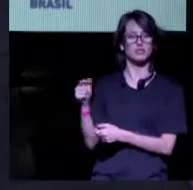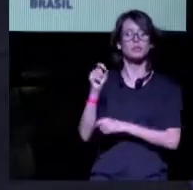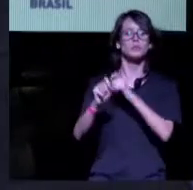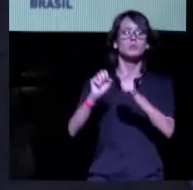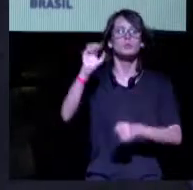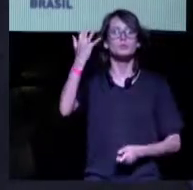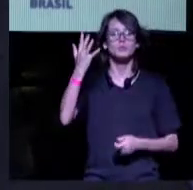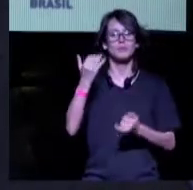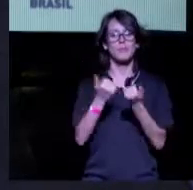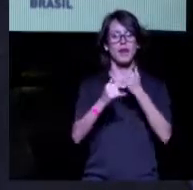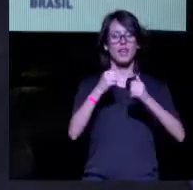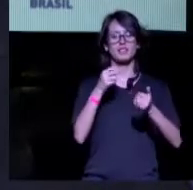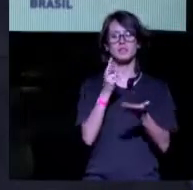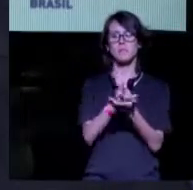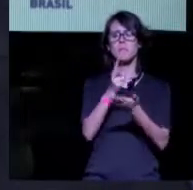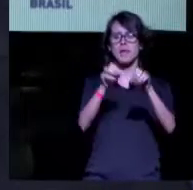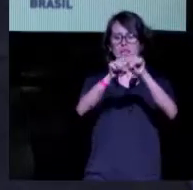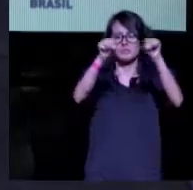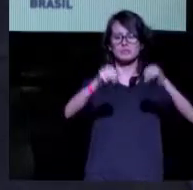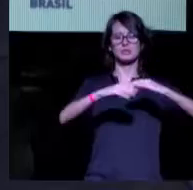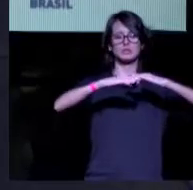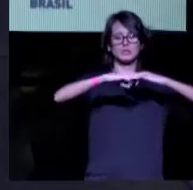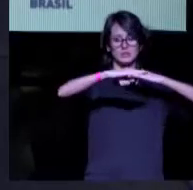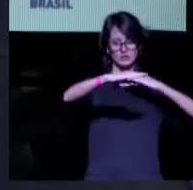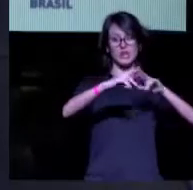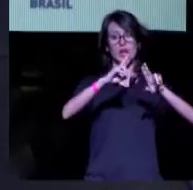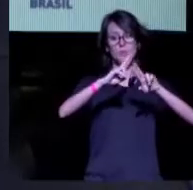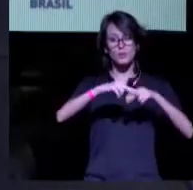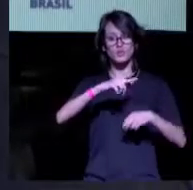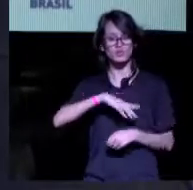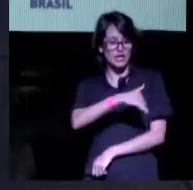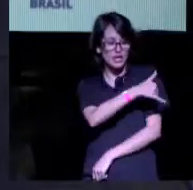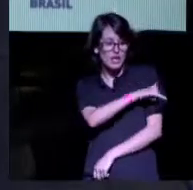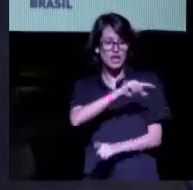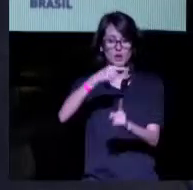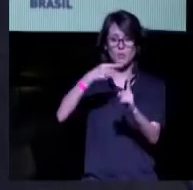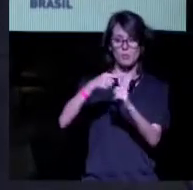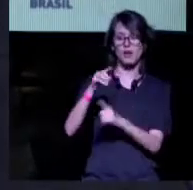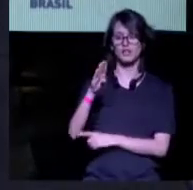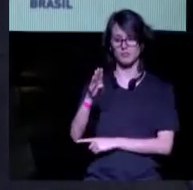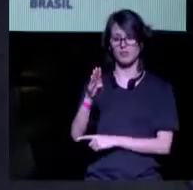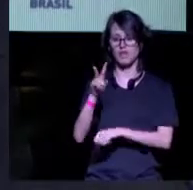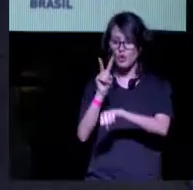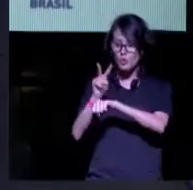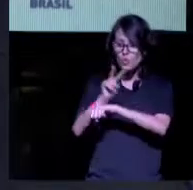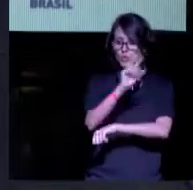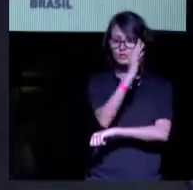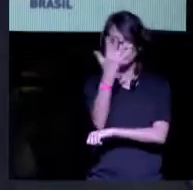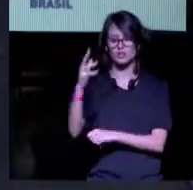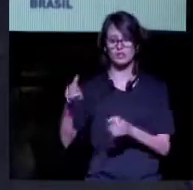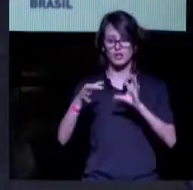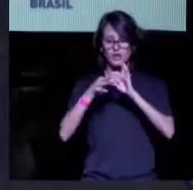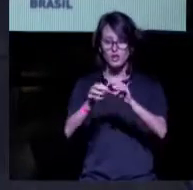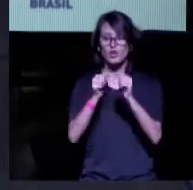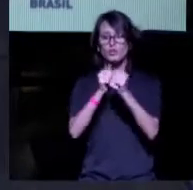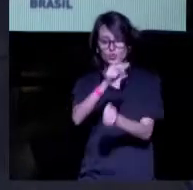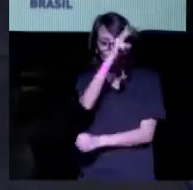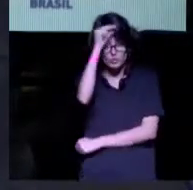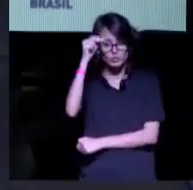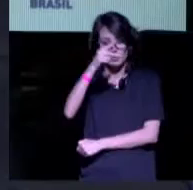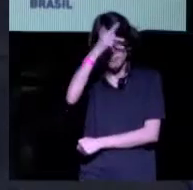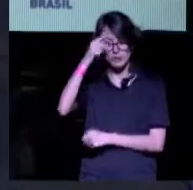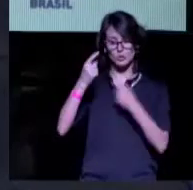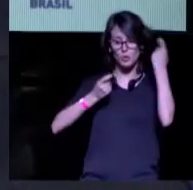linear então só para voltar ao rio + b essa visão de chamar uma colisão junto com a prefeitura junto com agentes econômicos da cidade